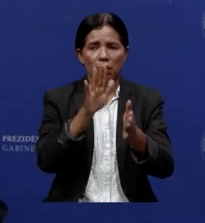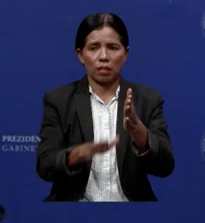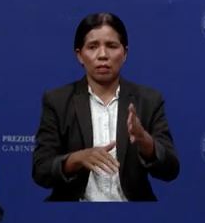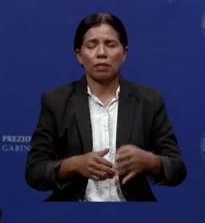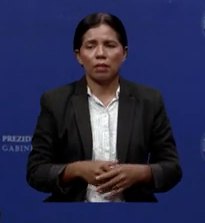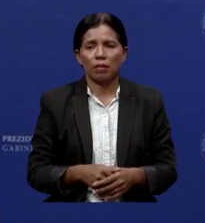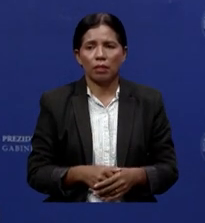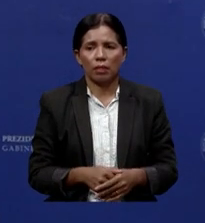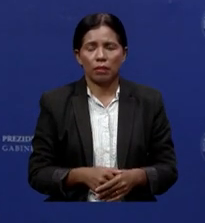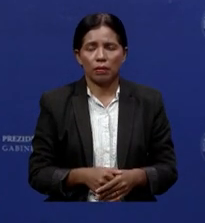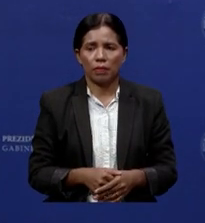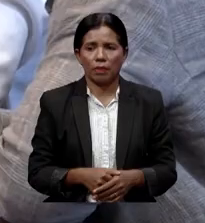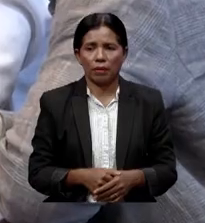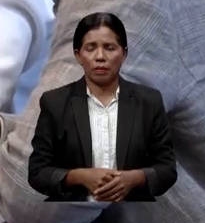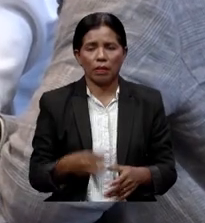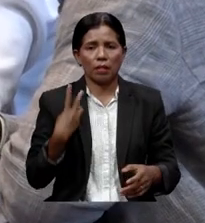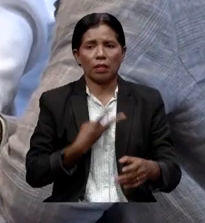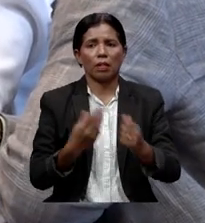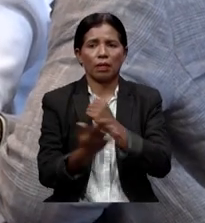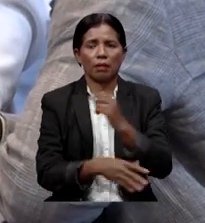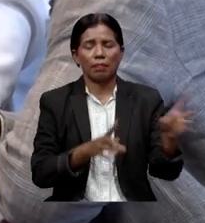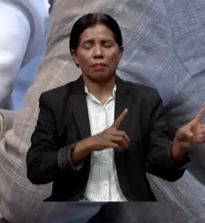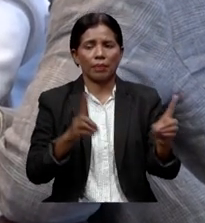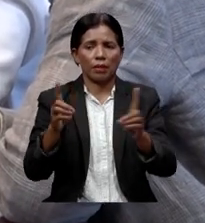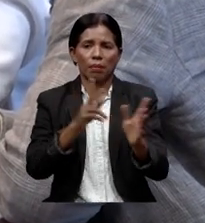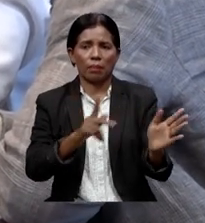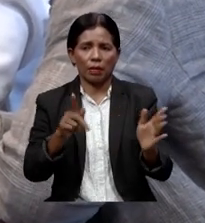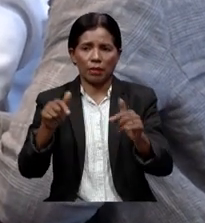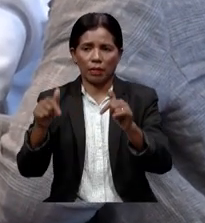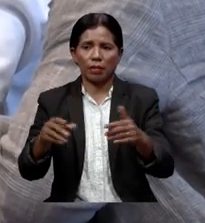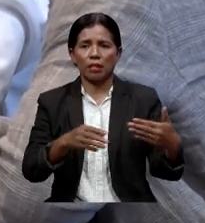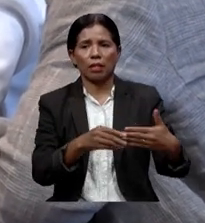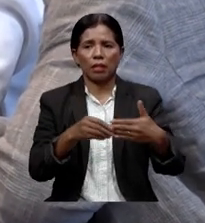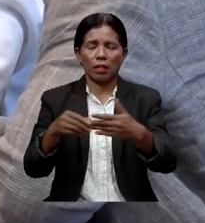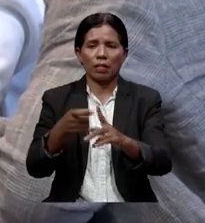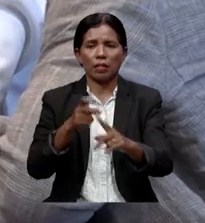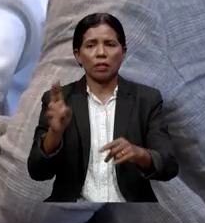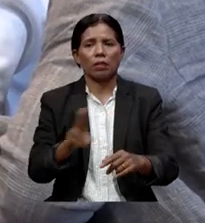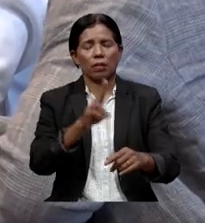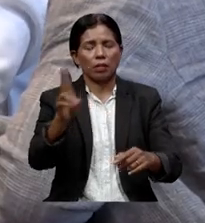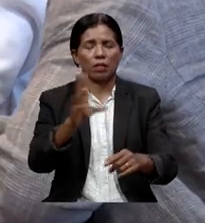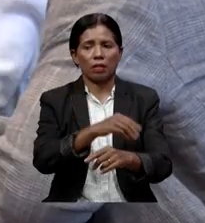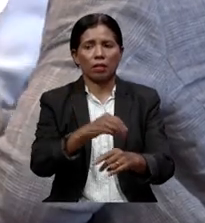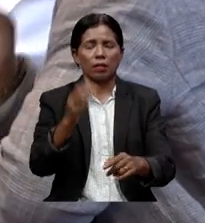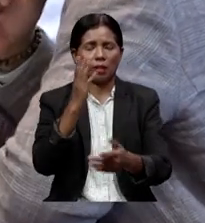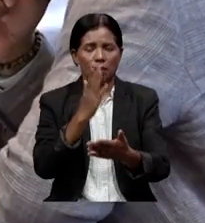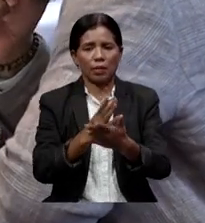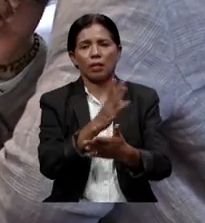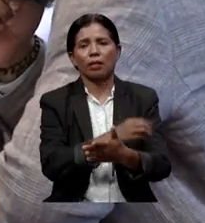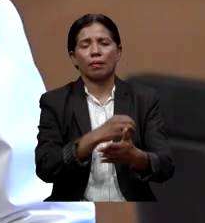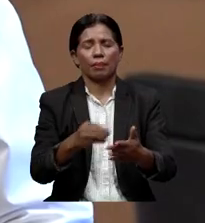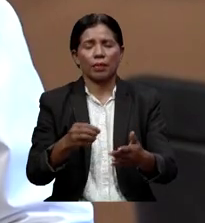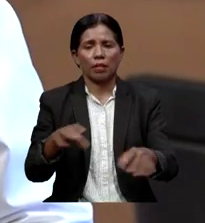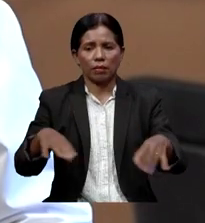raça kika stunting niyan ihetnerai. Implementação do plano NE se lidera Rússia, Unidade de Missão Combate Estante, Serviço